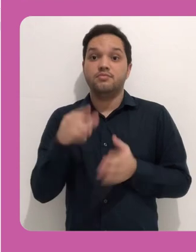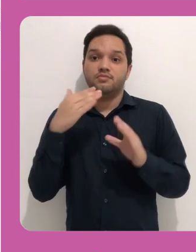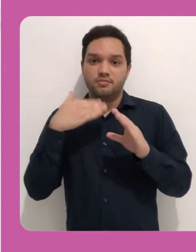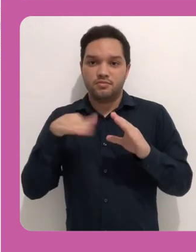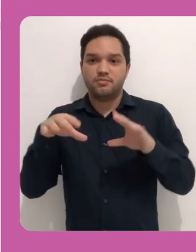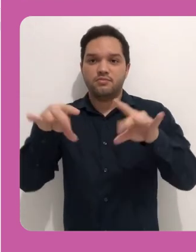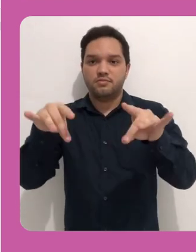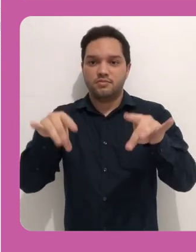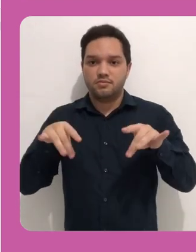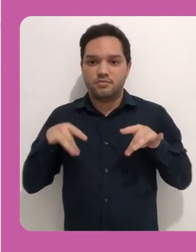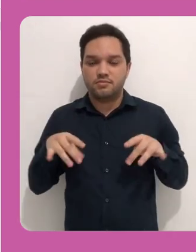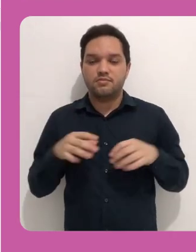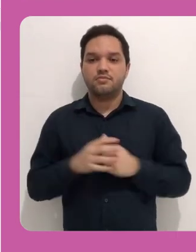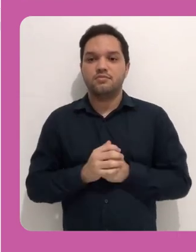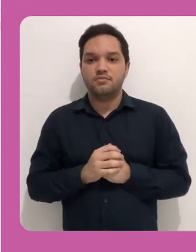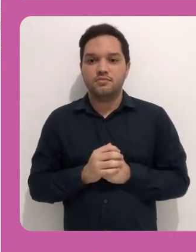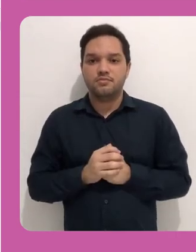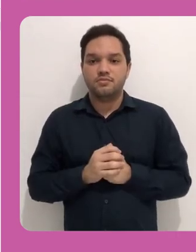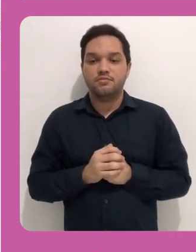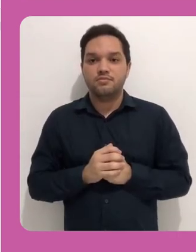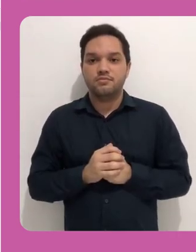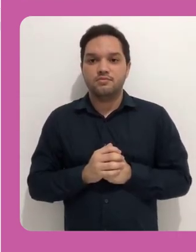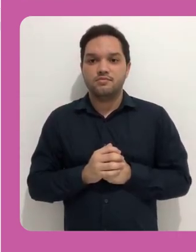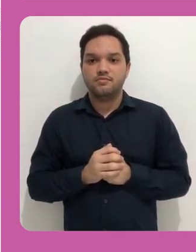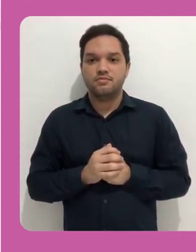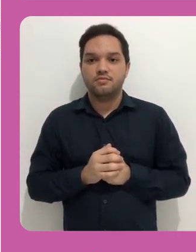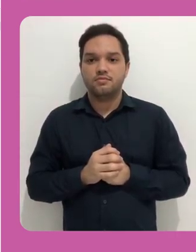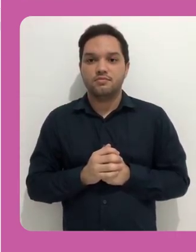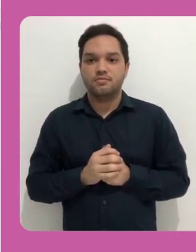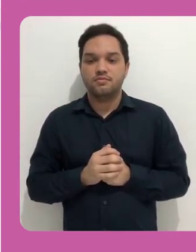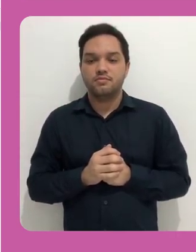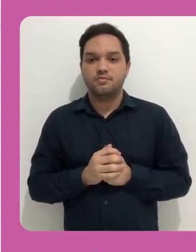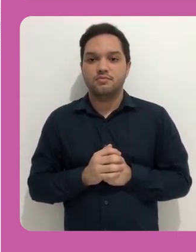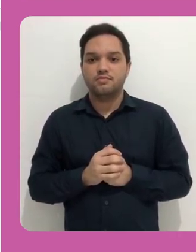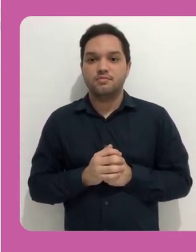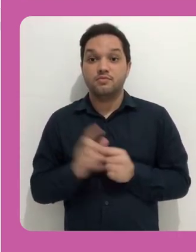então esse aqui é o envio de arquivos.